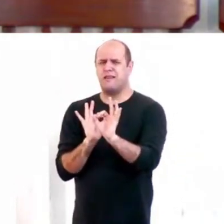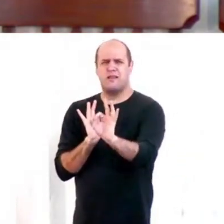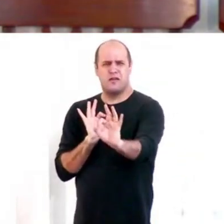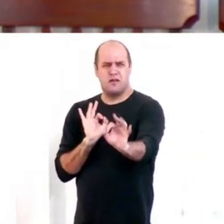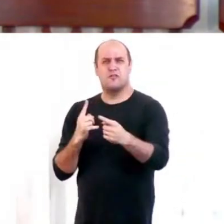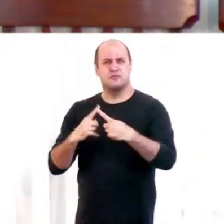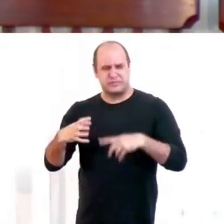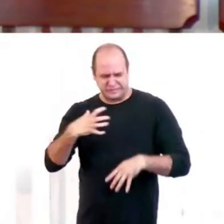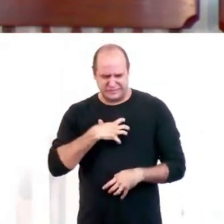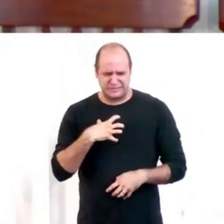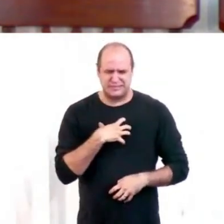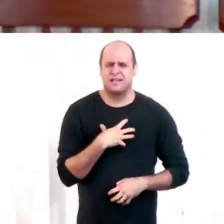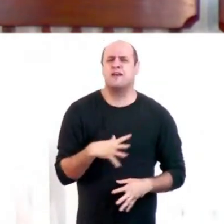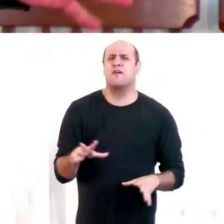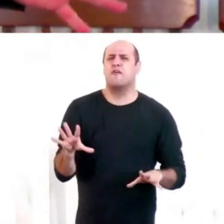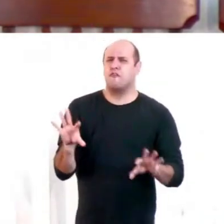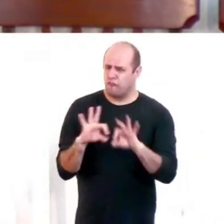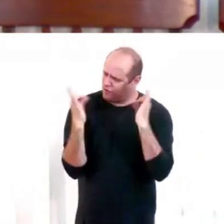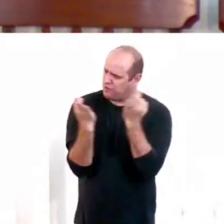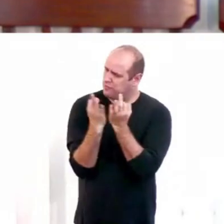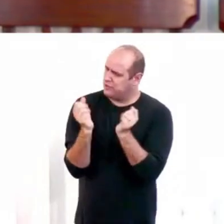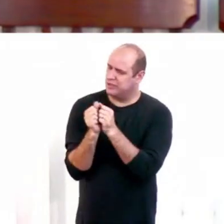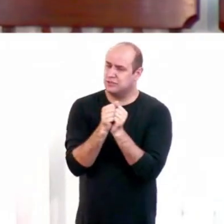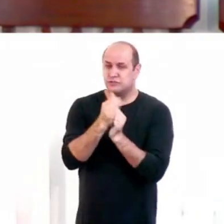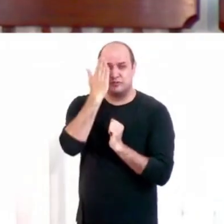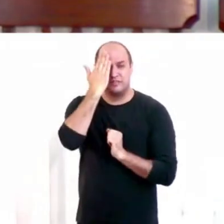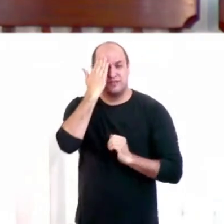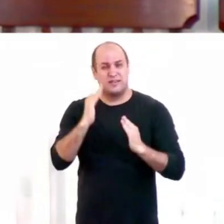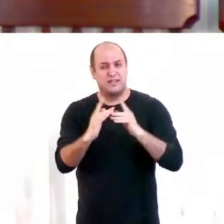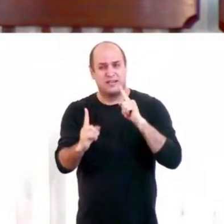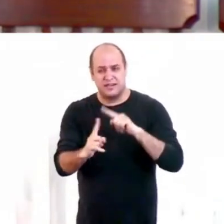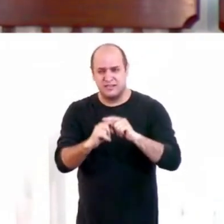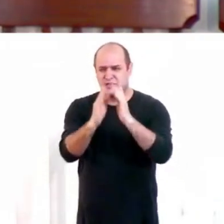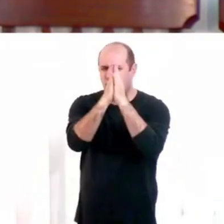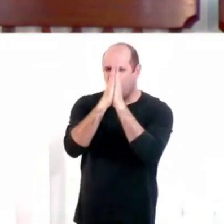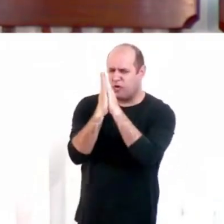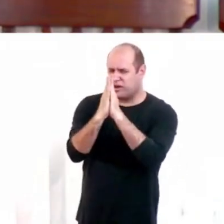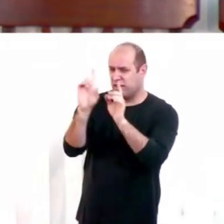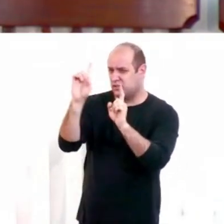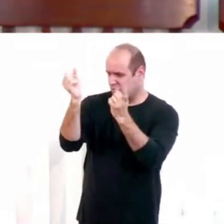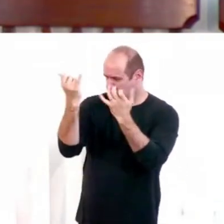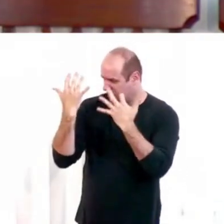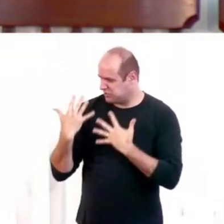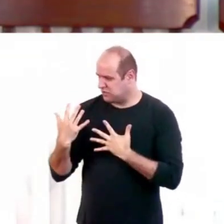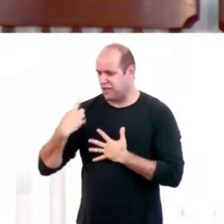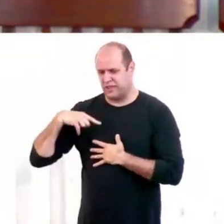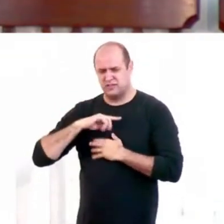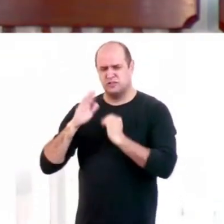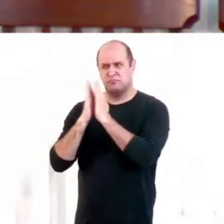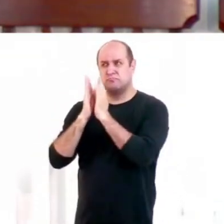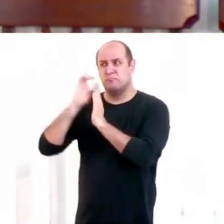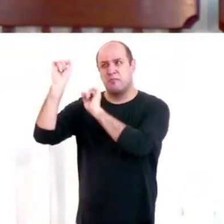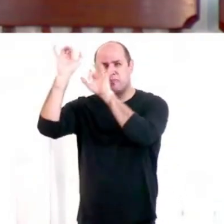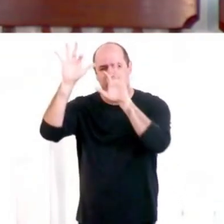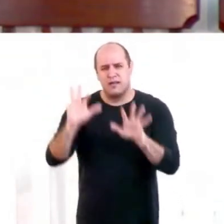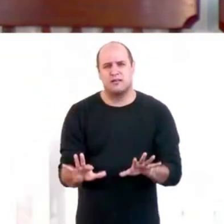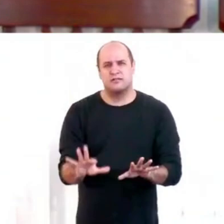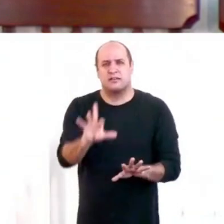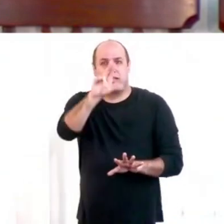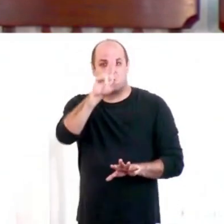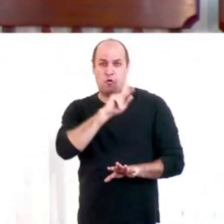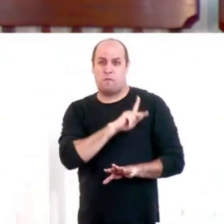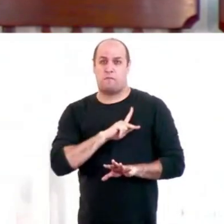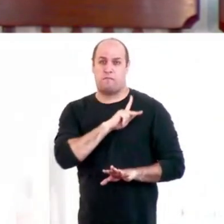gente sabe que a igreja está orando por nós, nós orando por vocês, assim como o apóstolo Paulo está falando aos Colossenses.